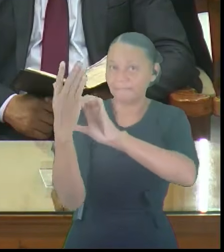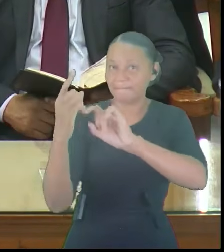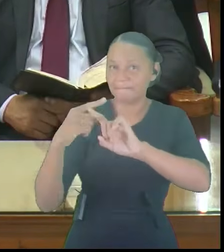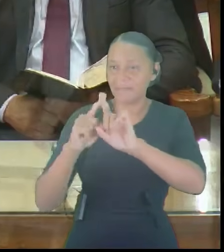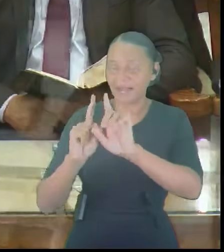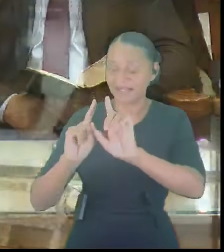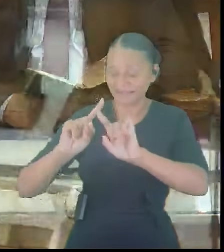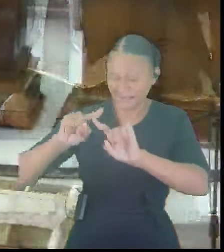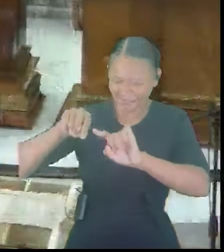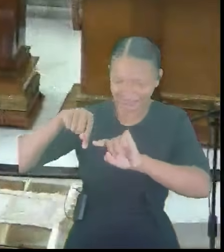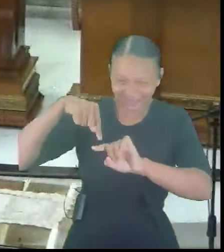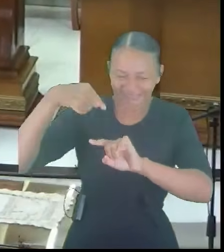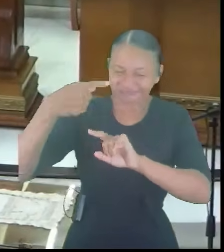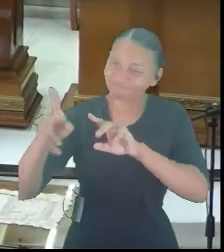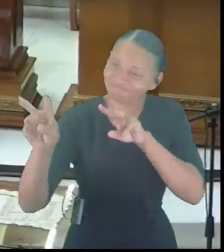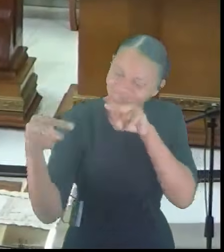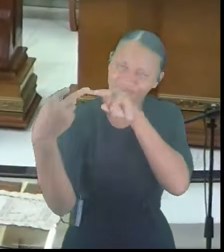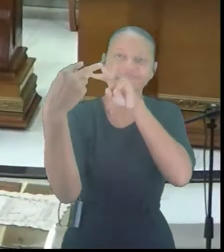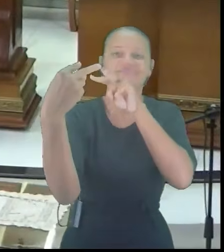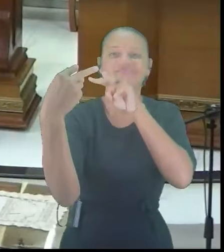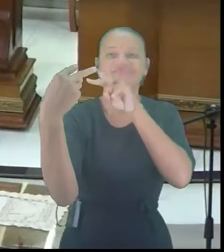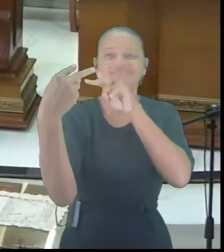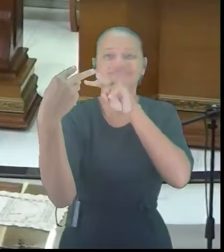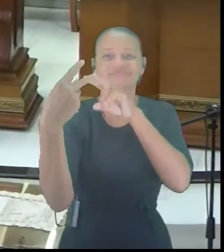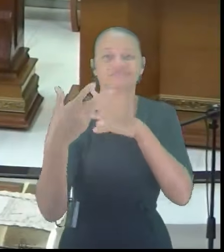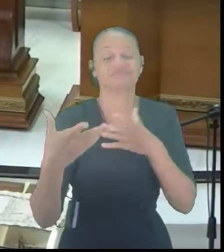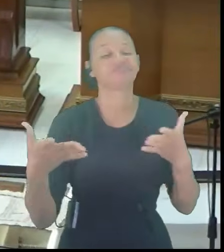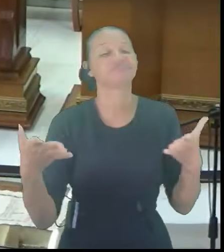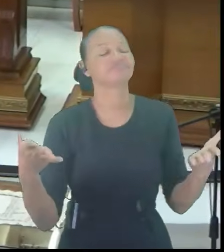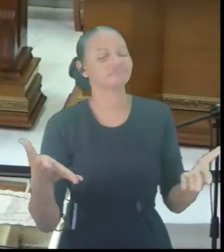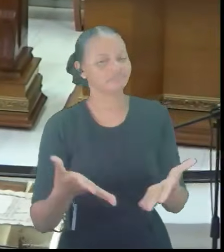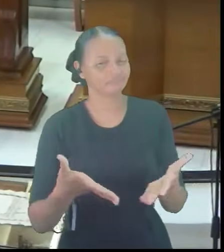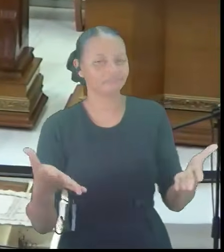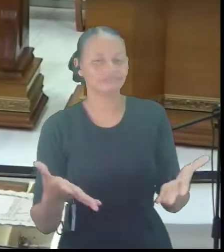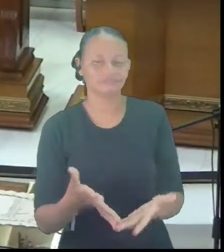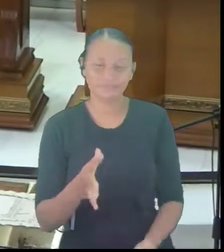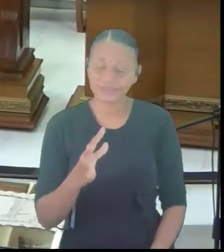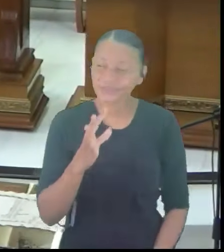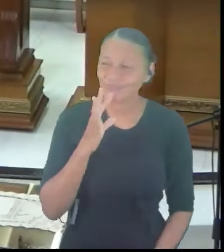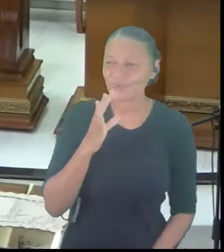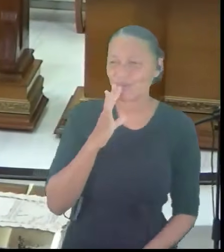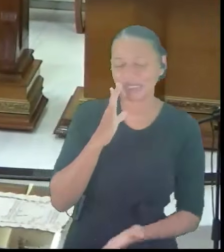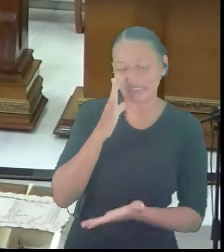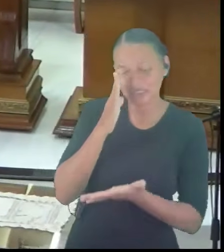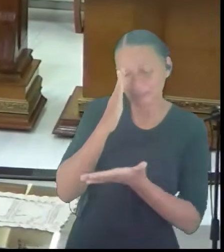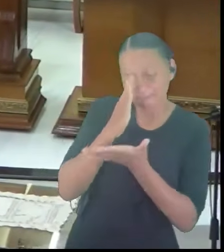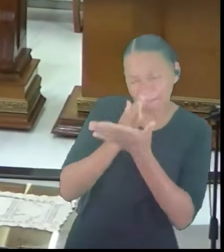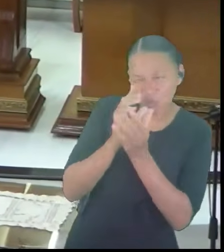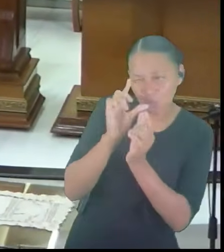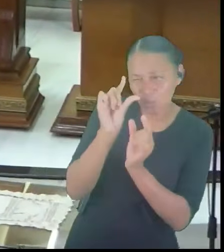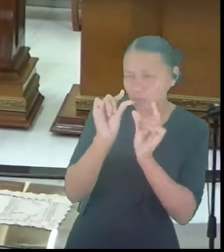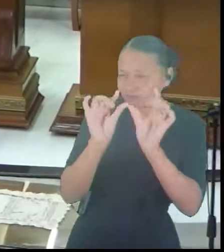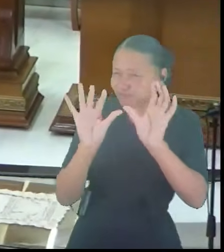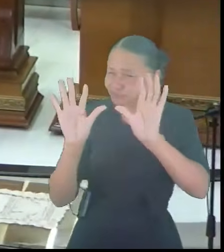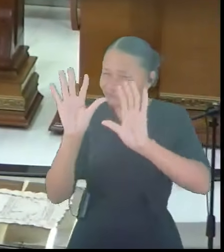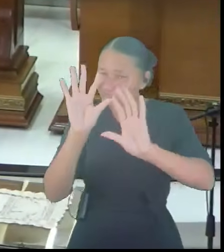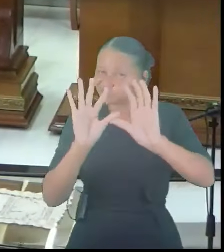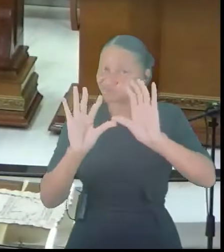veremos face a face. Agora conheço em parte, mas